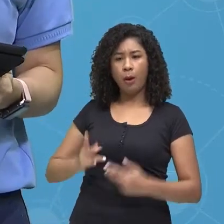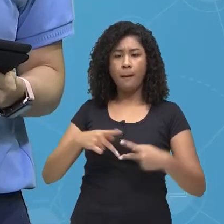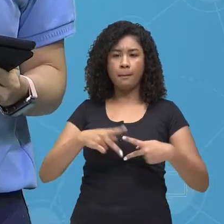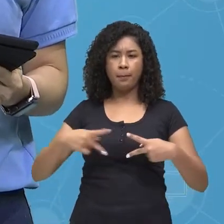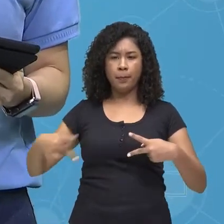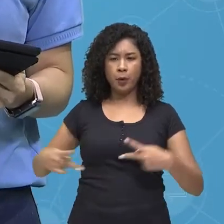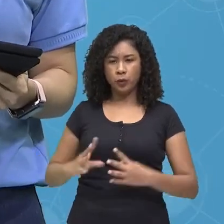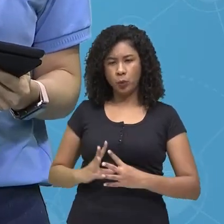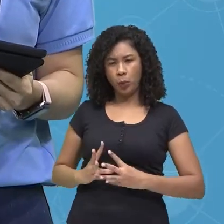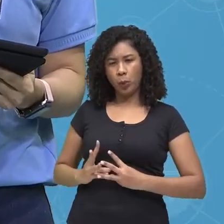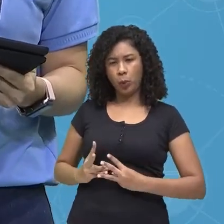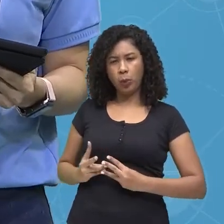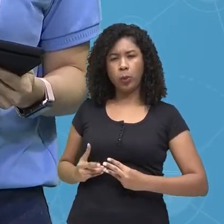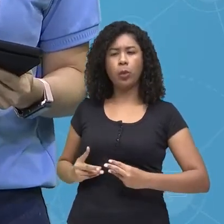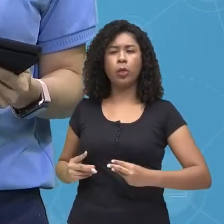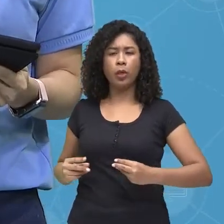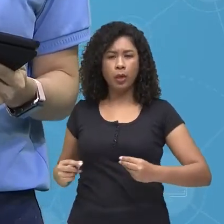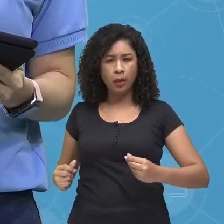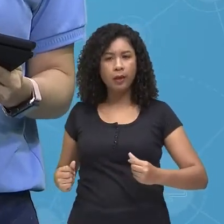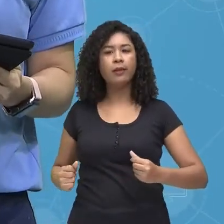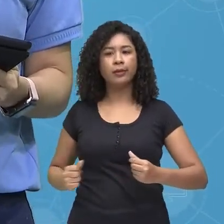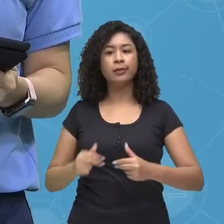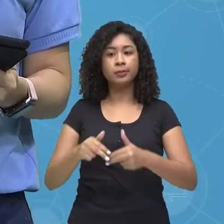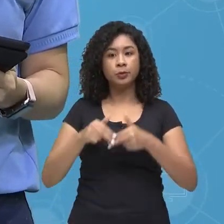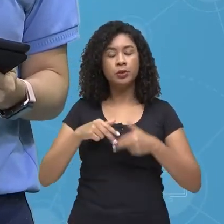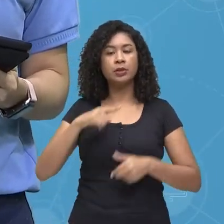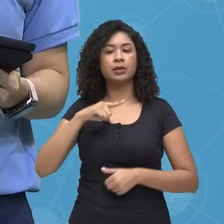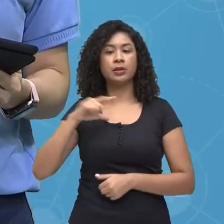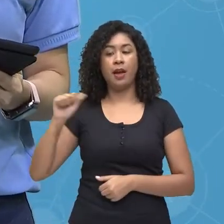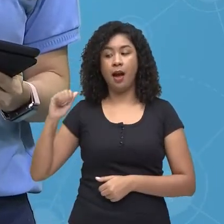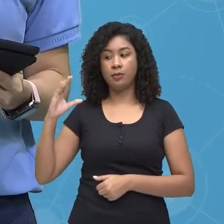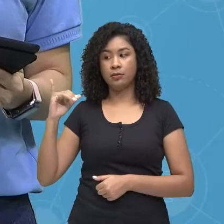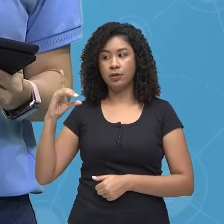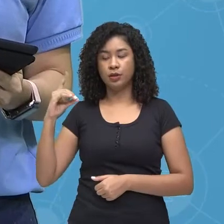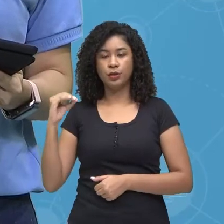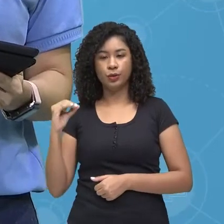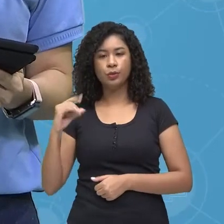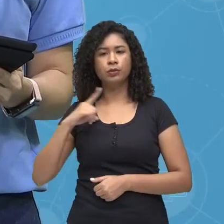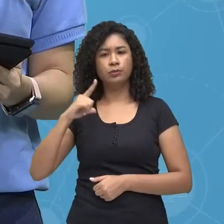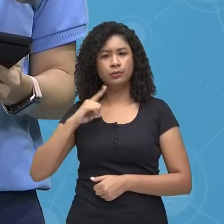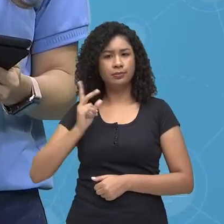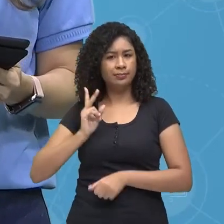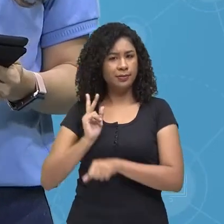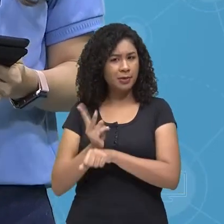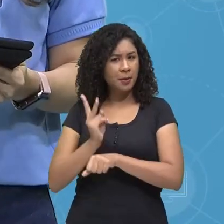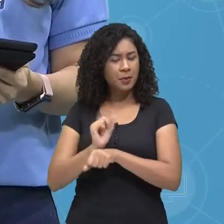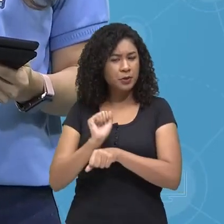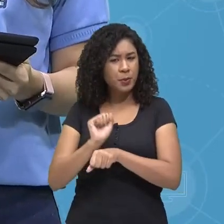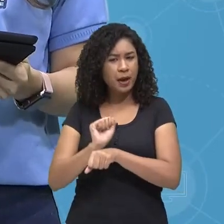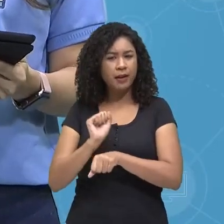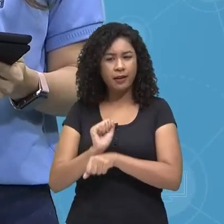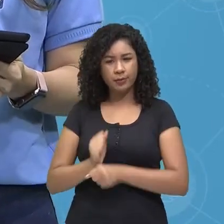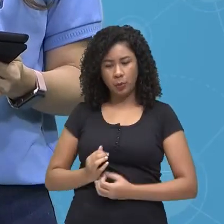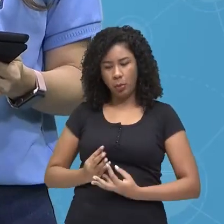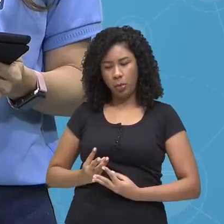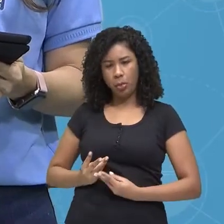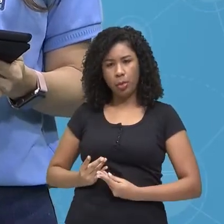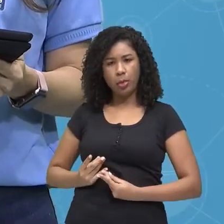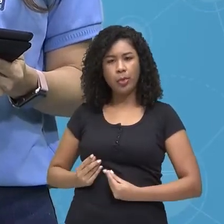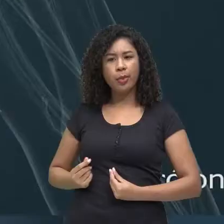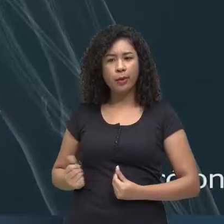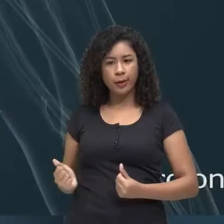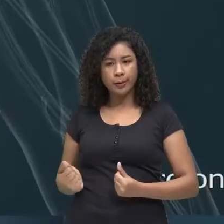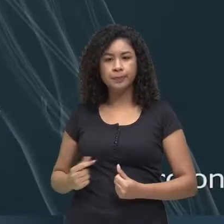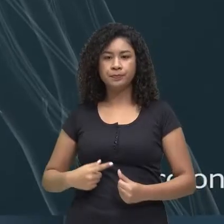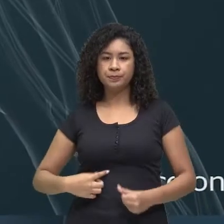certo? E ele é bem ácido por causa da ação do suco gástrico que está ali esperando aquele alimento. Passou do estômago, vai